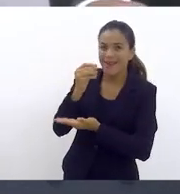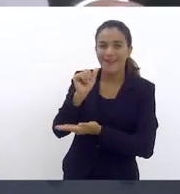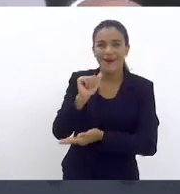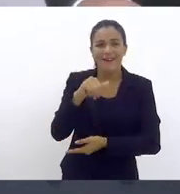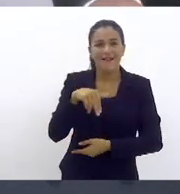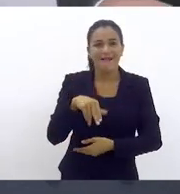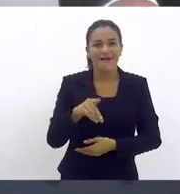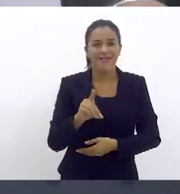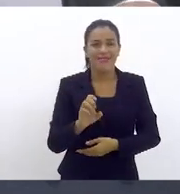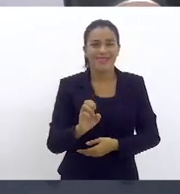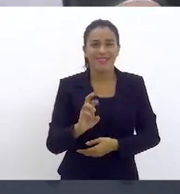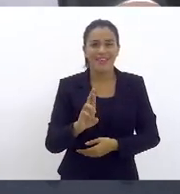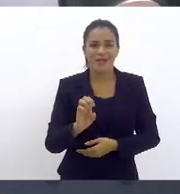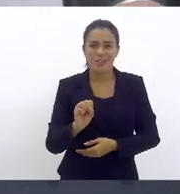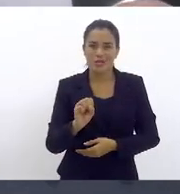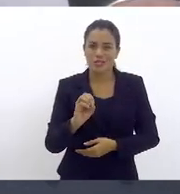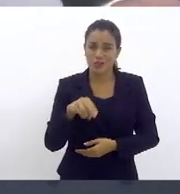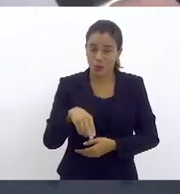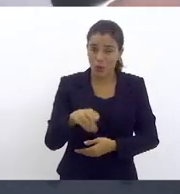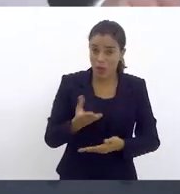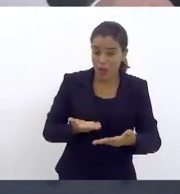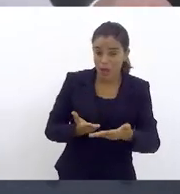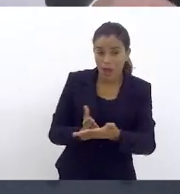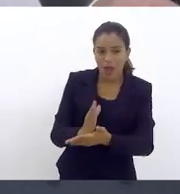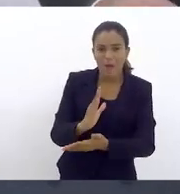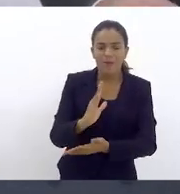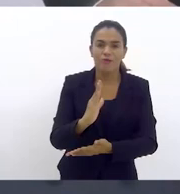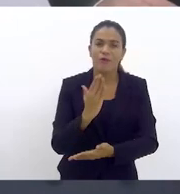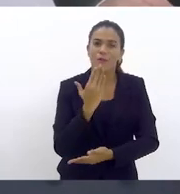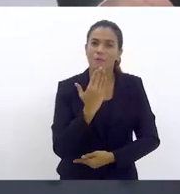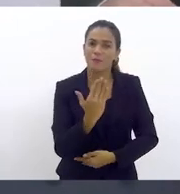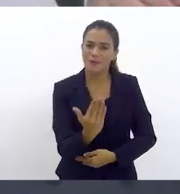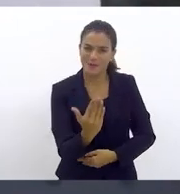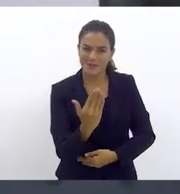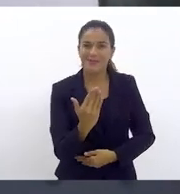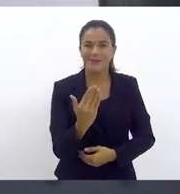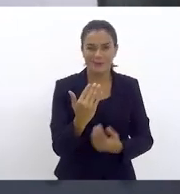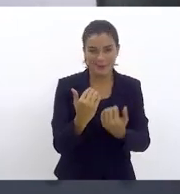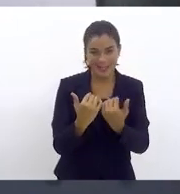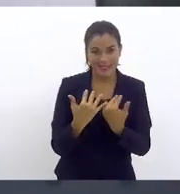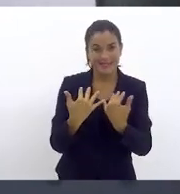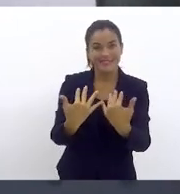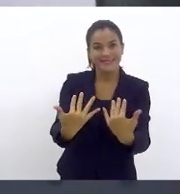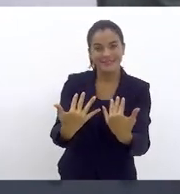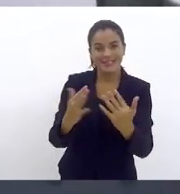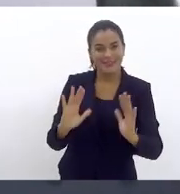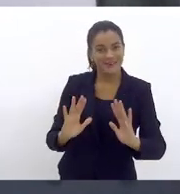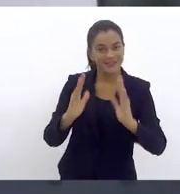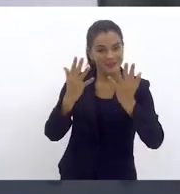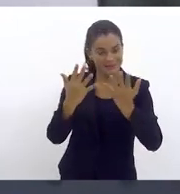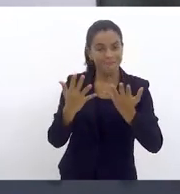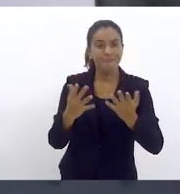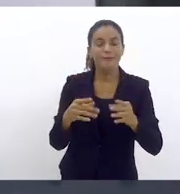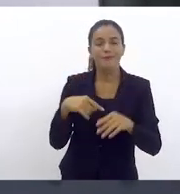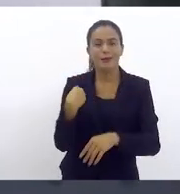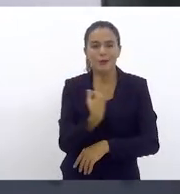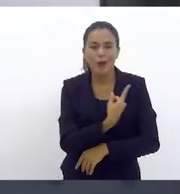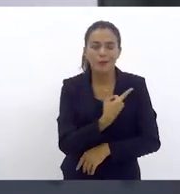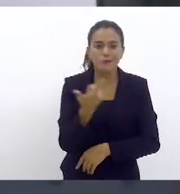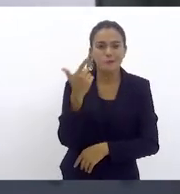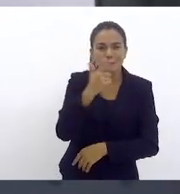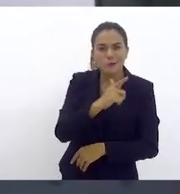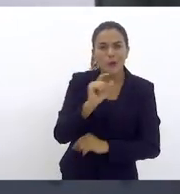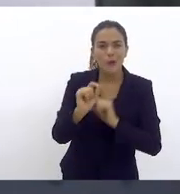Moraes que aprovou por unanimidade a solicitação da realização desse evento para que nós pudéssemos